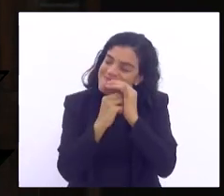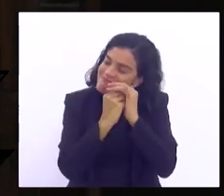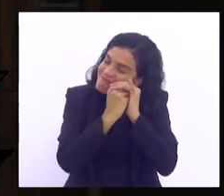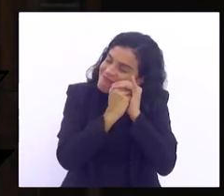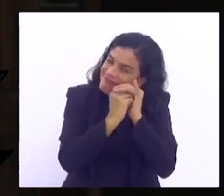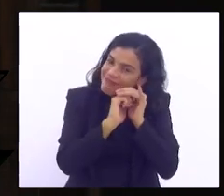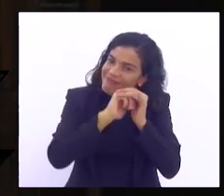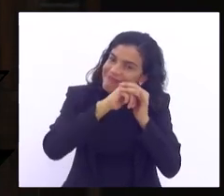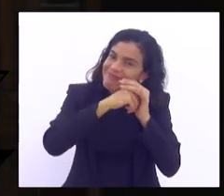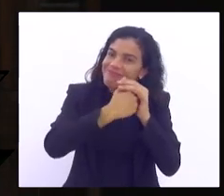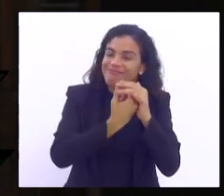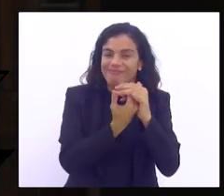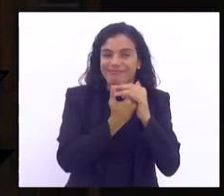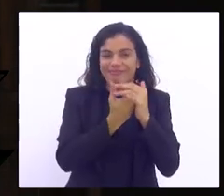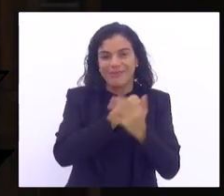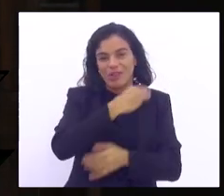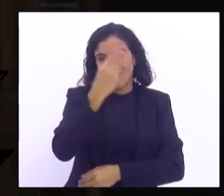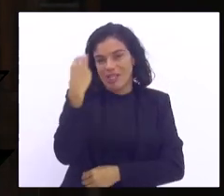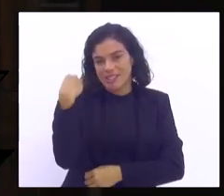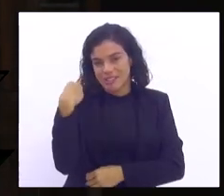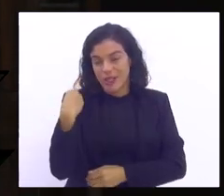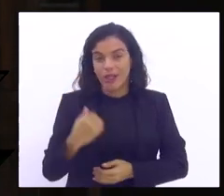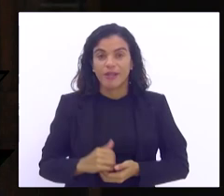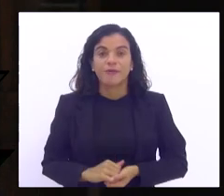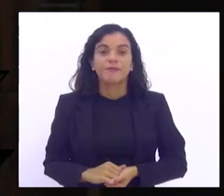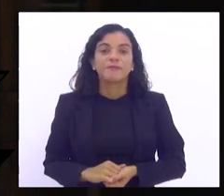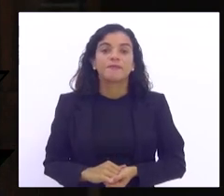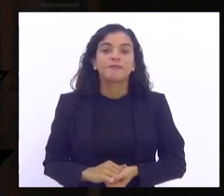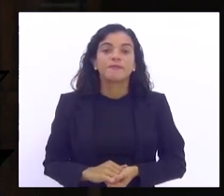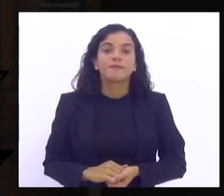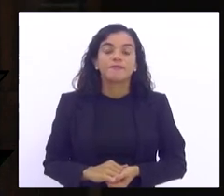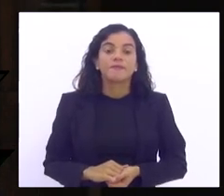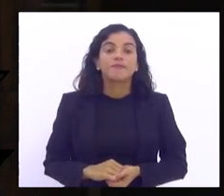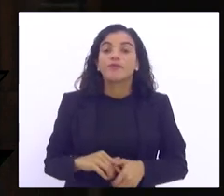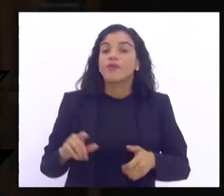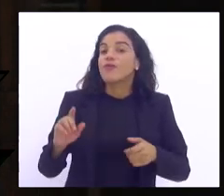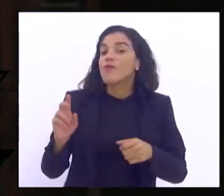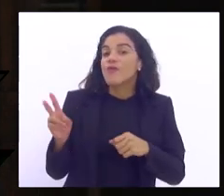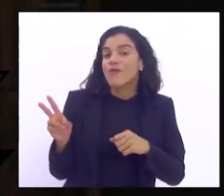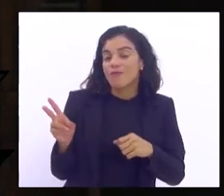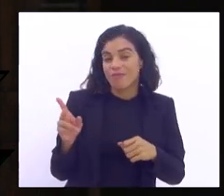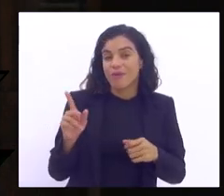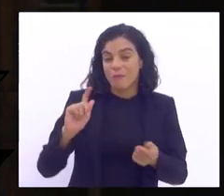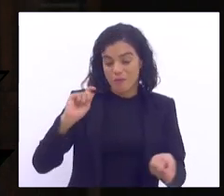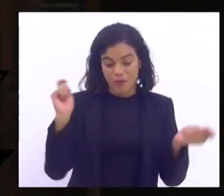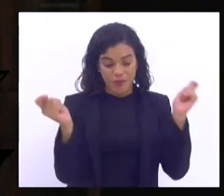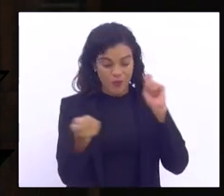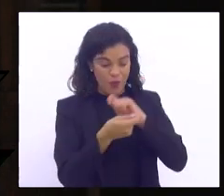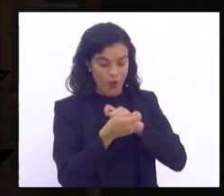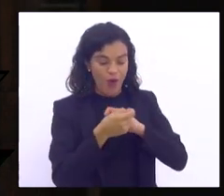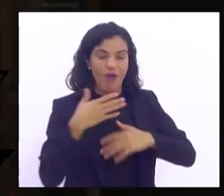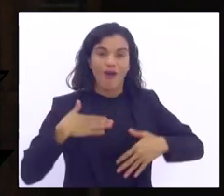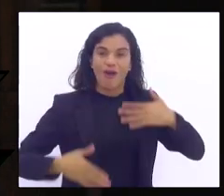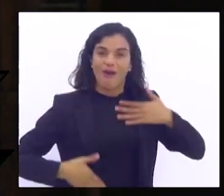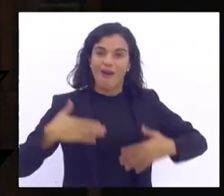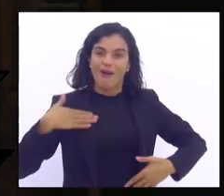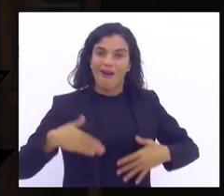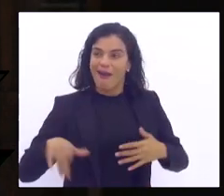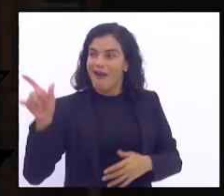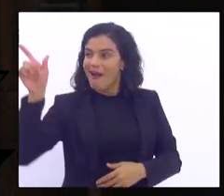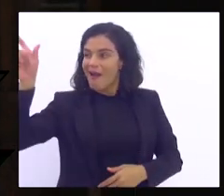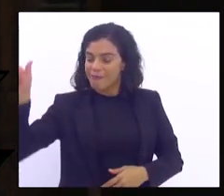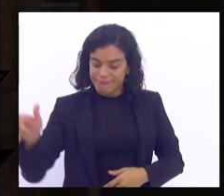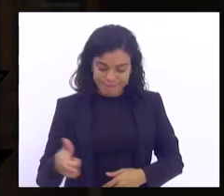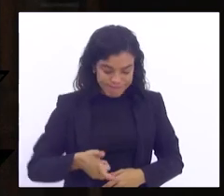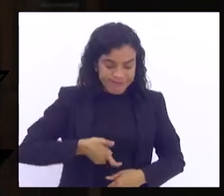útero humano de Nossa Senhora. O Verbo se fez carne ali. E começou a